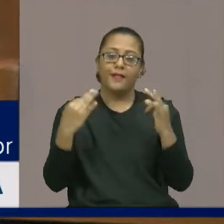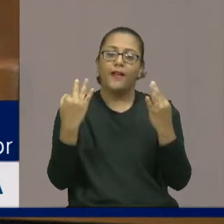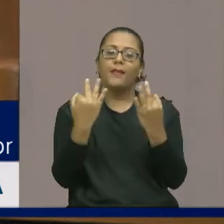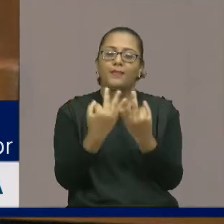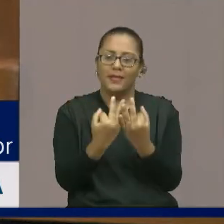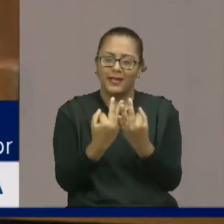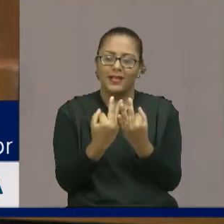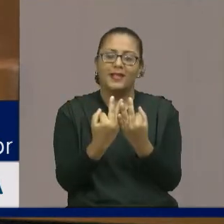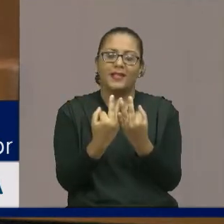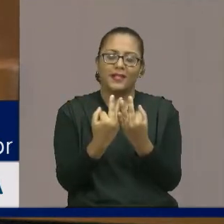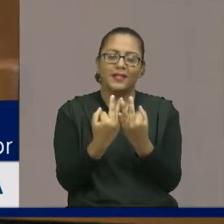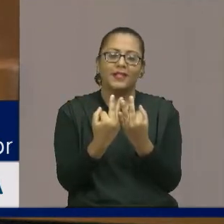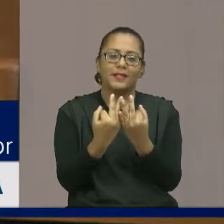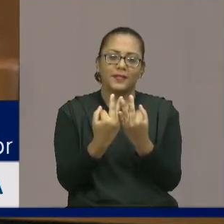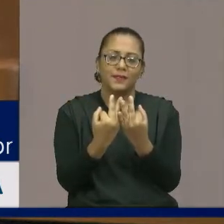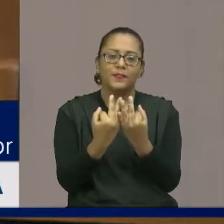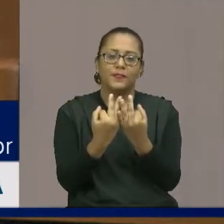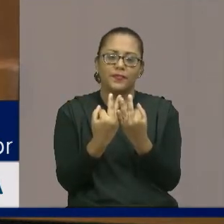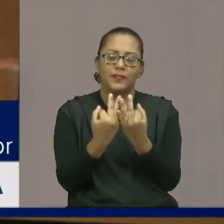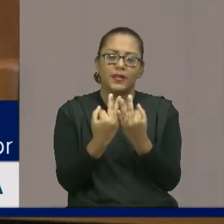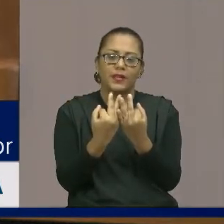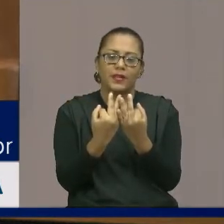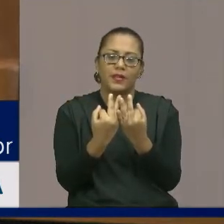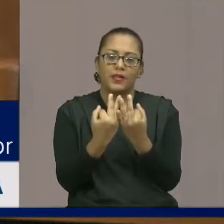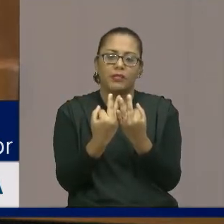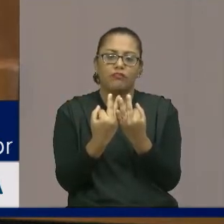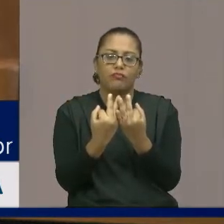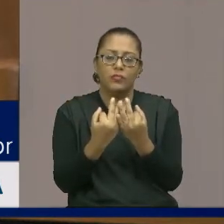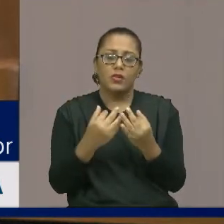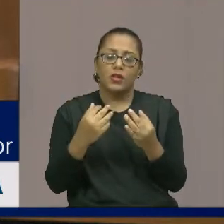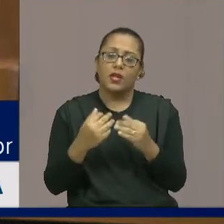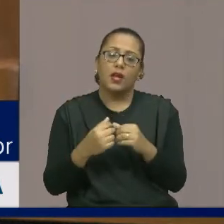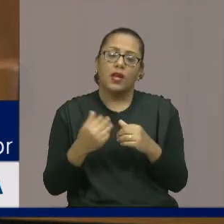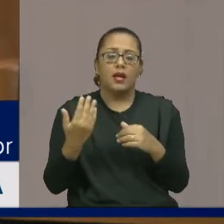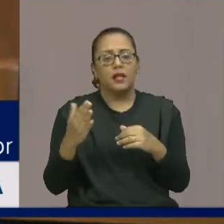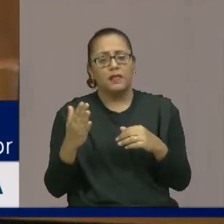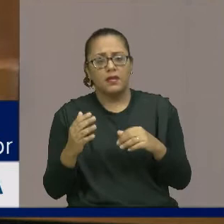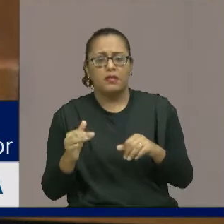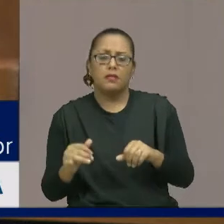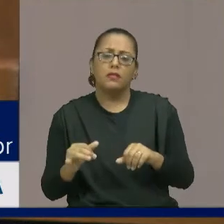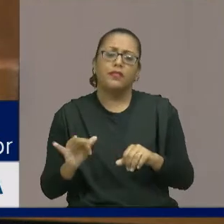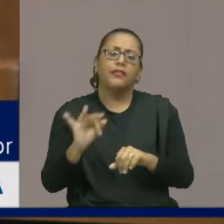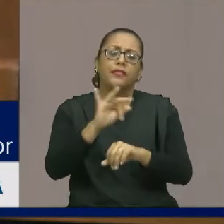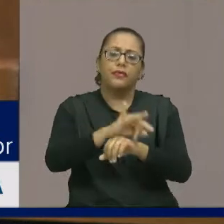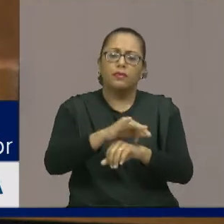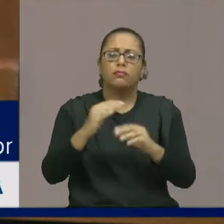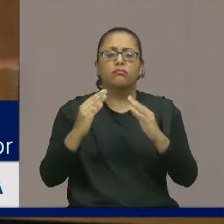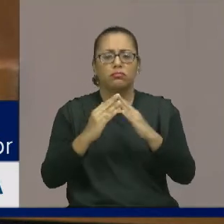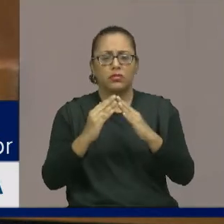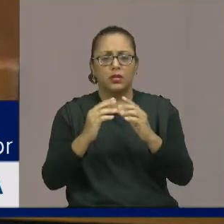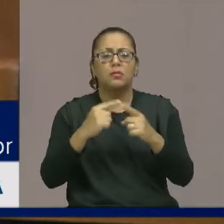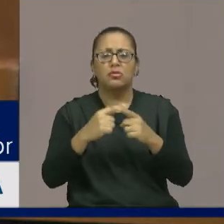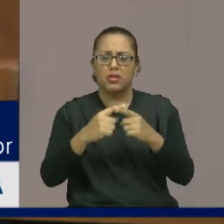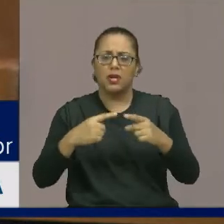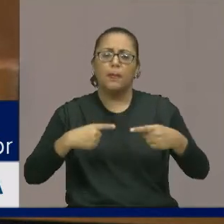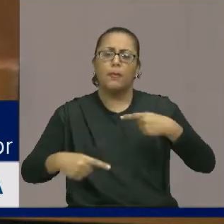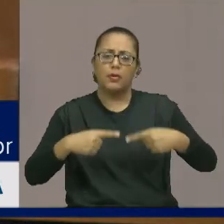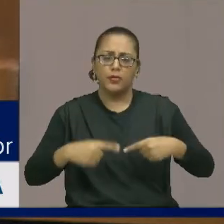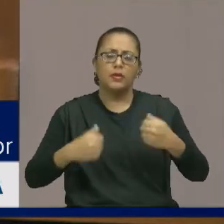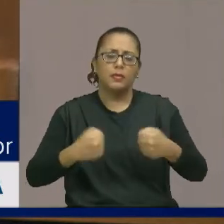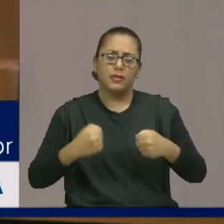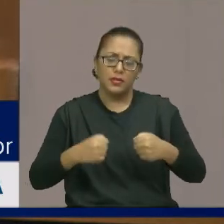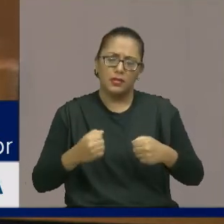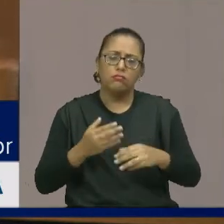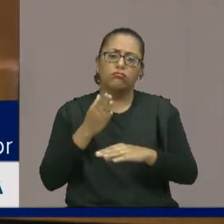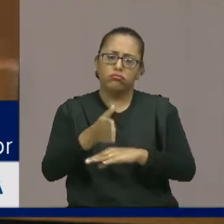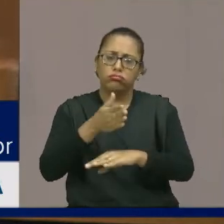mão da nossa presença em tantos momentos especiais e importantes para estarmos militando na vida política. É